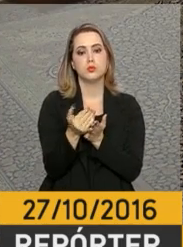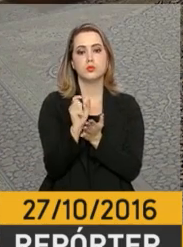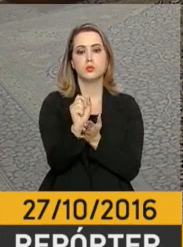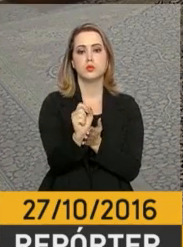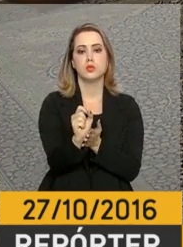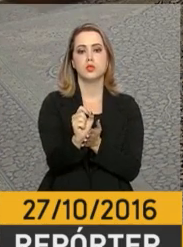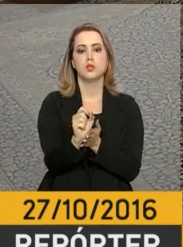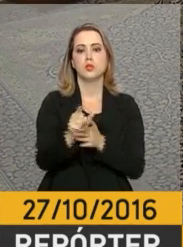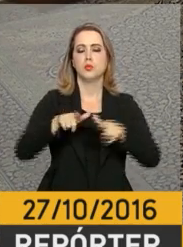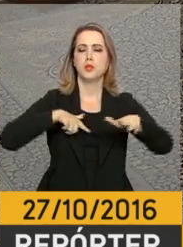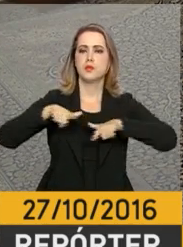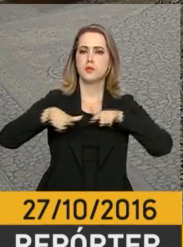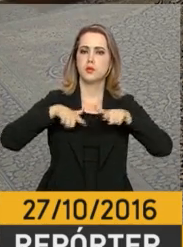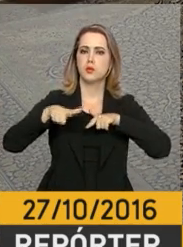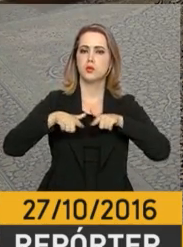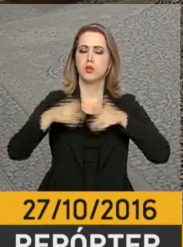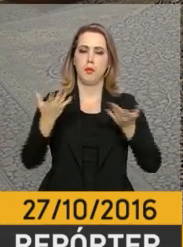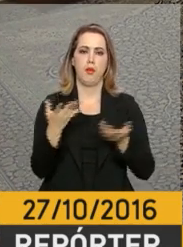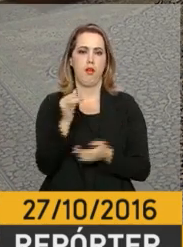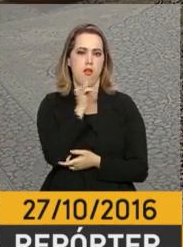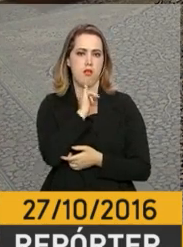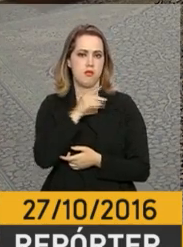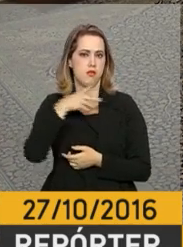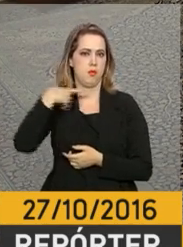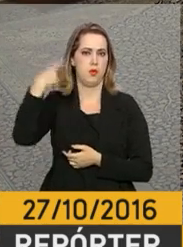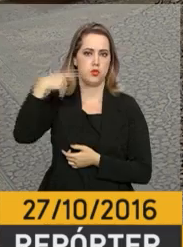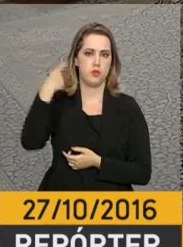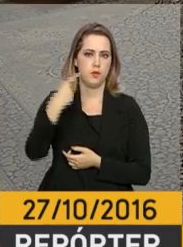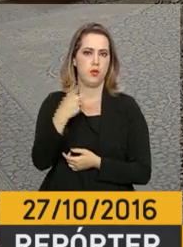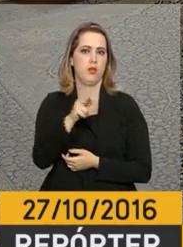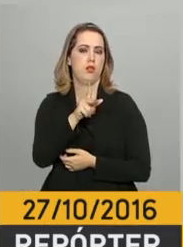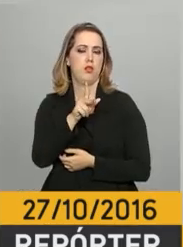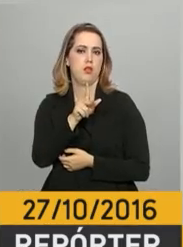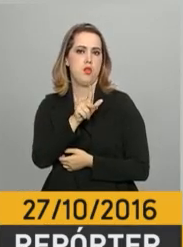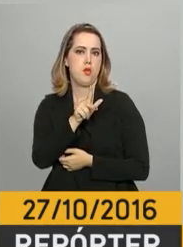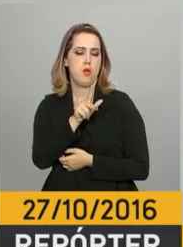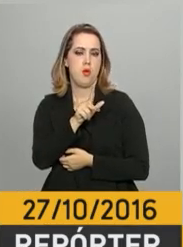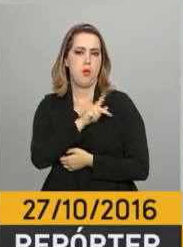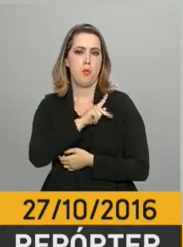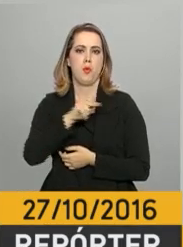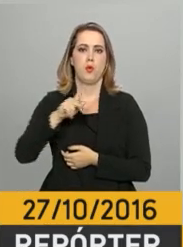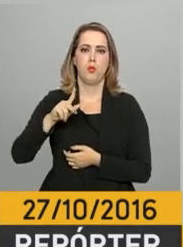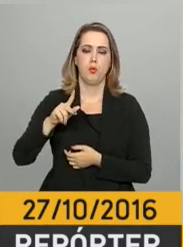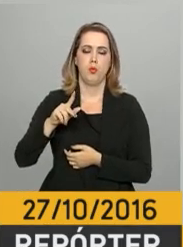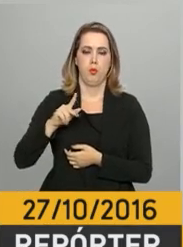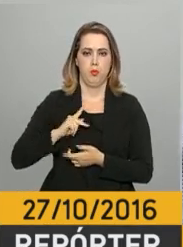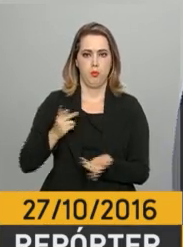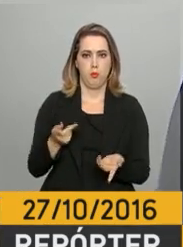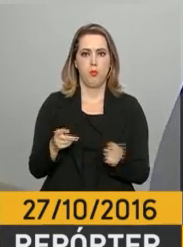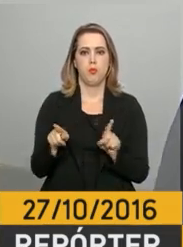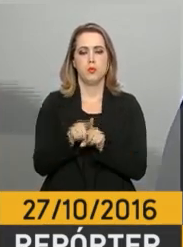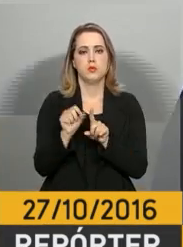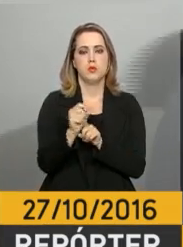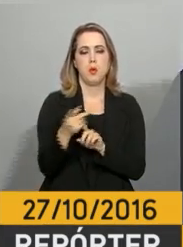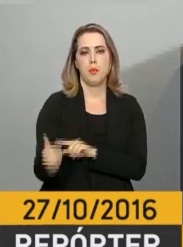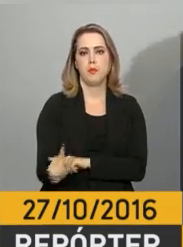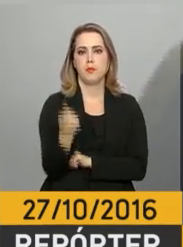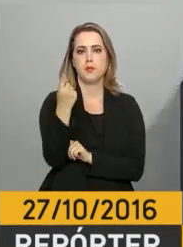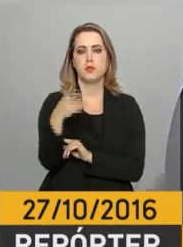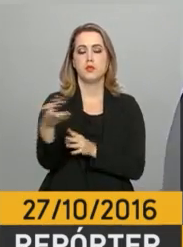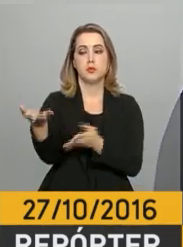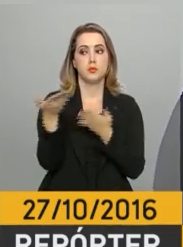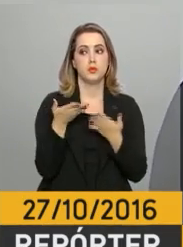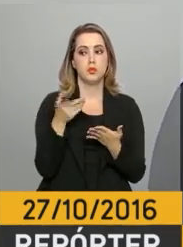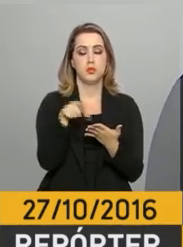na vida profissional como advogado como promotor público como Delegado de Polícia como procurador a primeira coisa que ele recebe